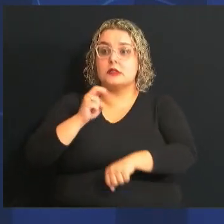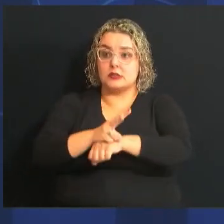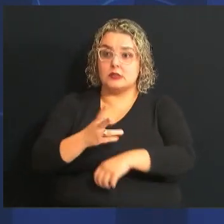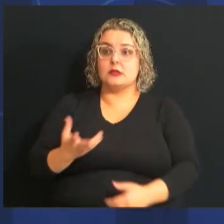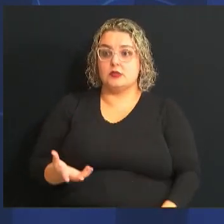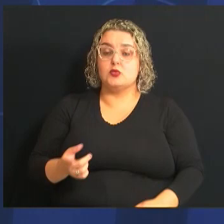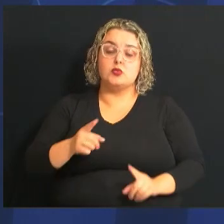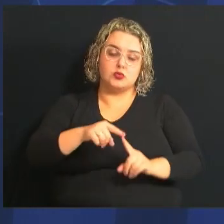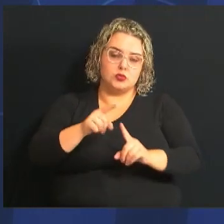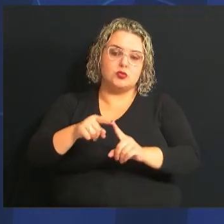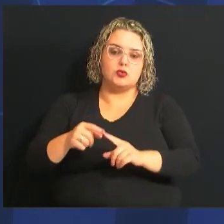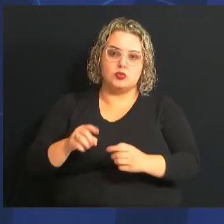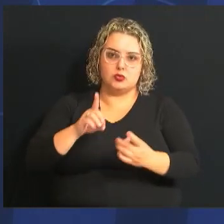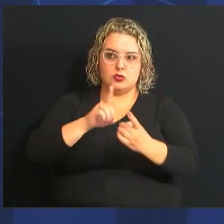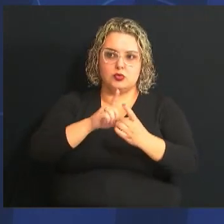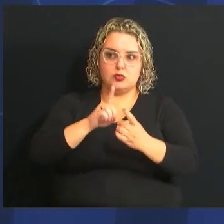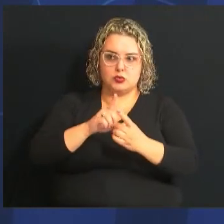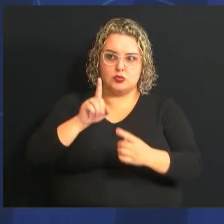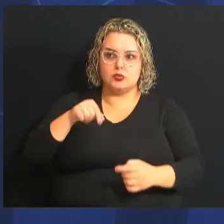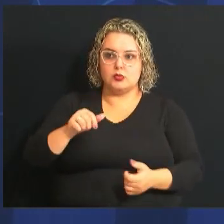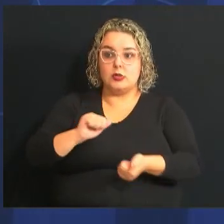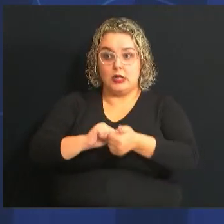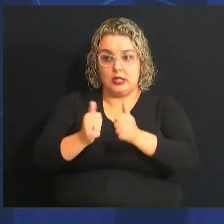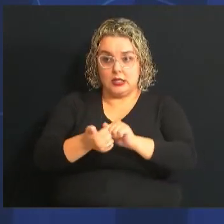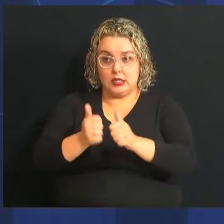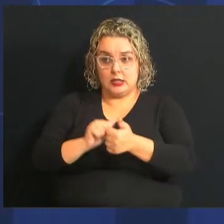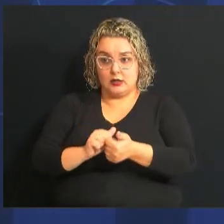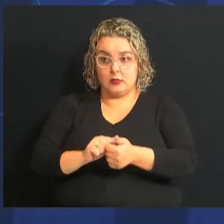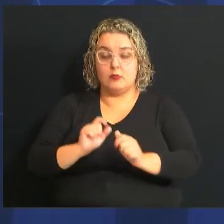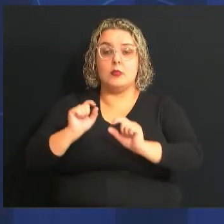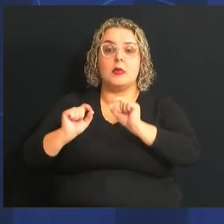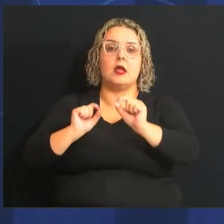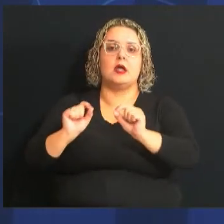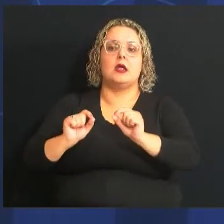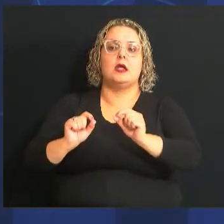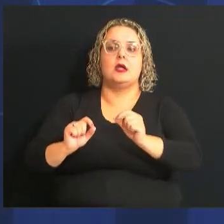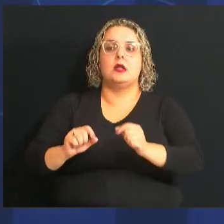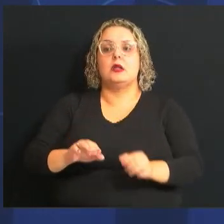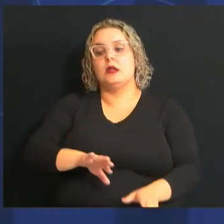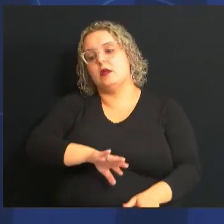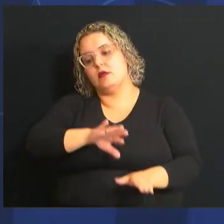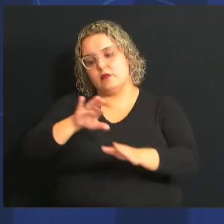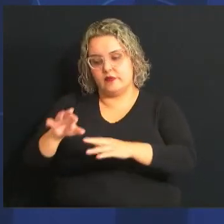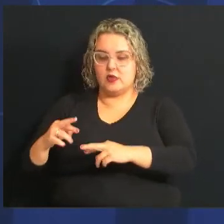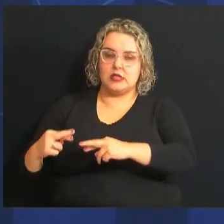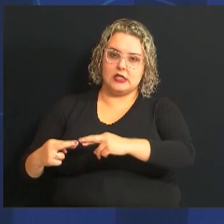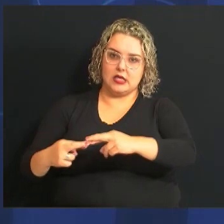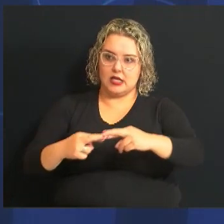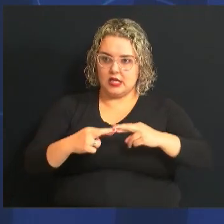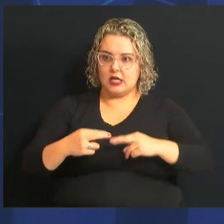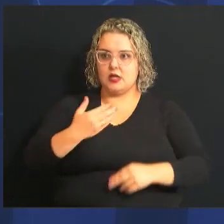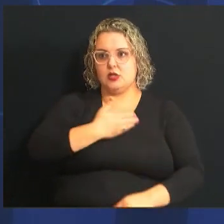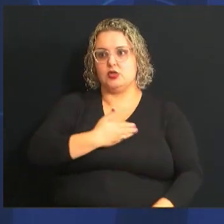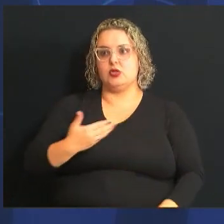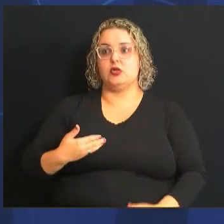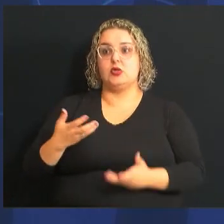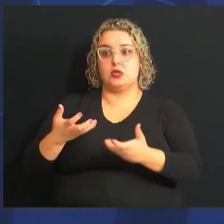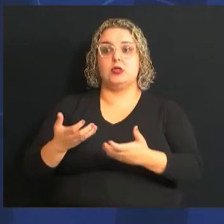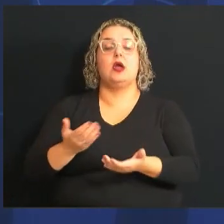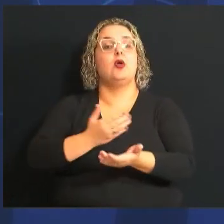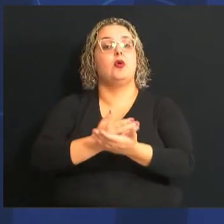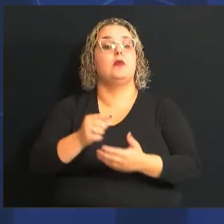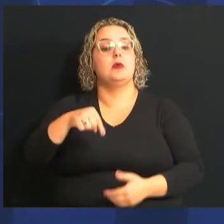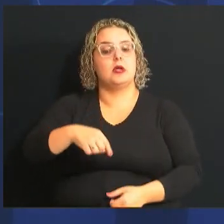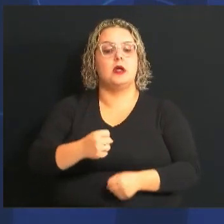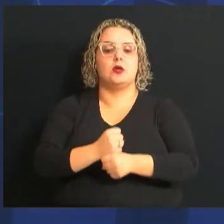de atendimento que é adequado. Para quem está fora da rede pública e deseja ingressar neste ano de